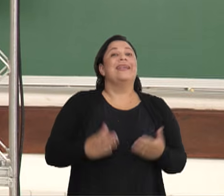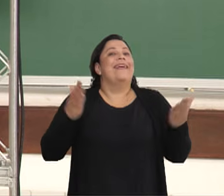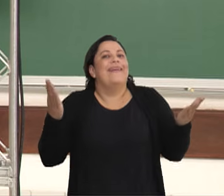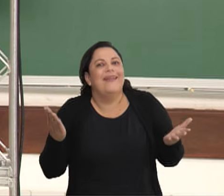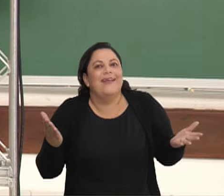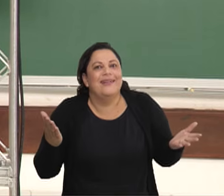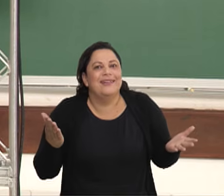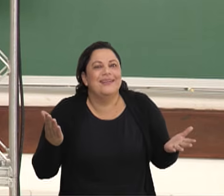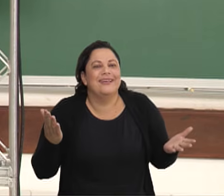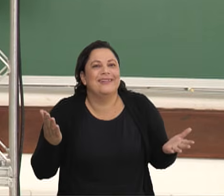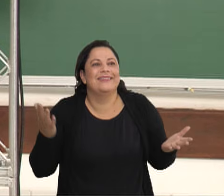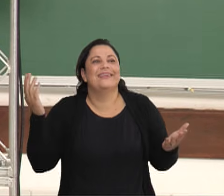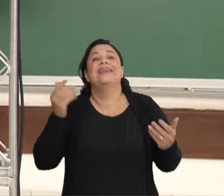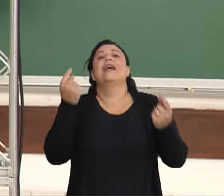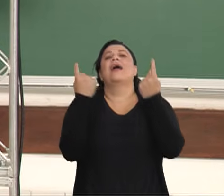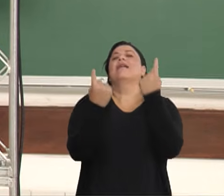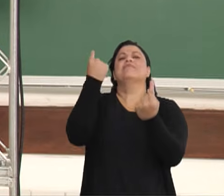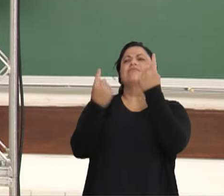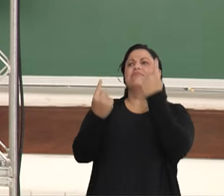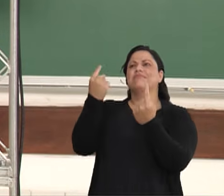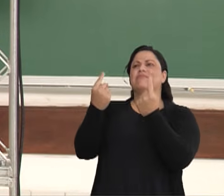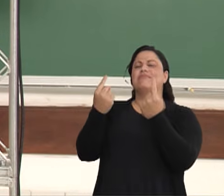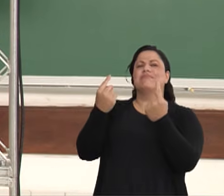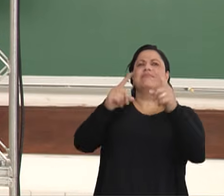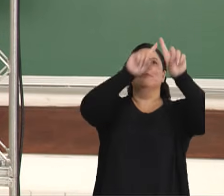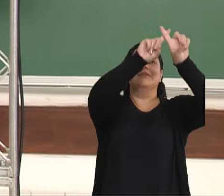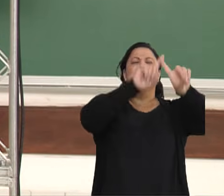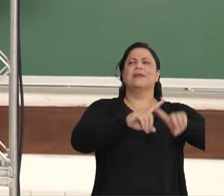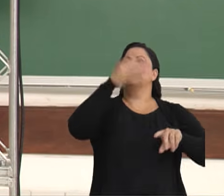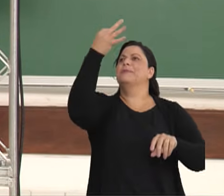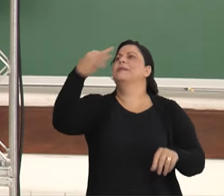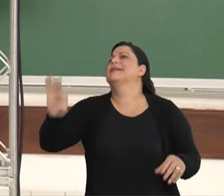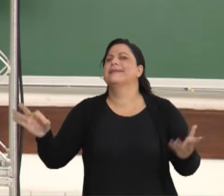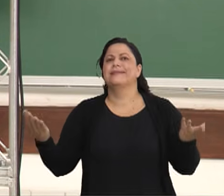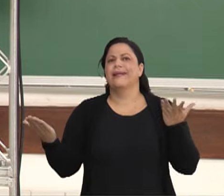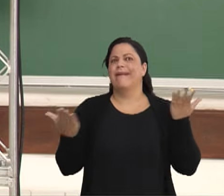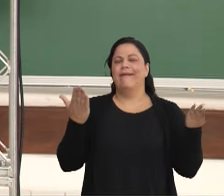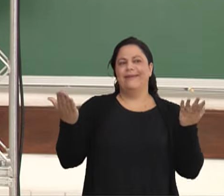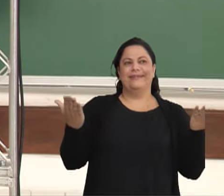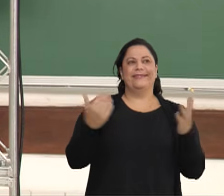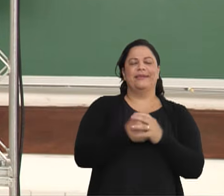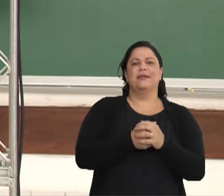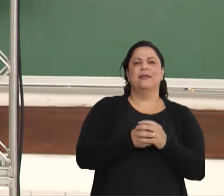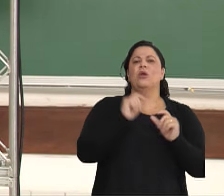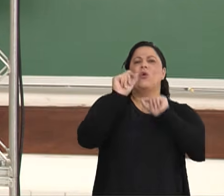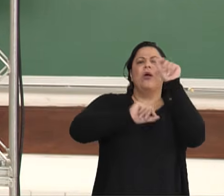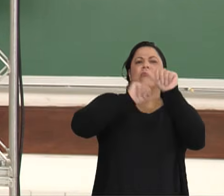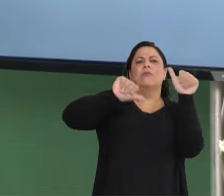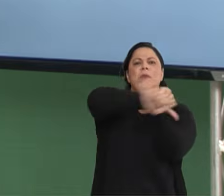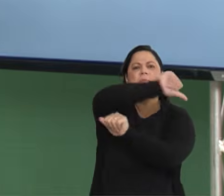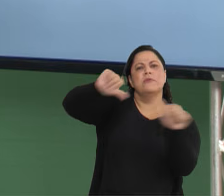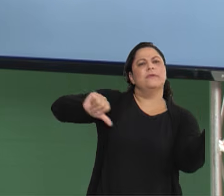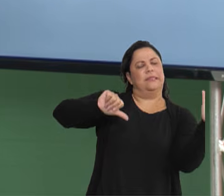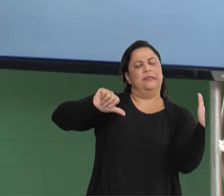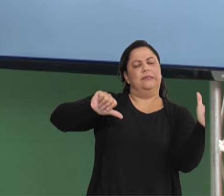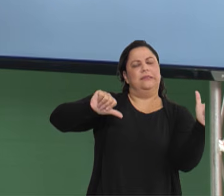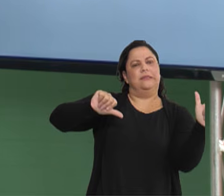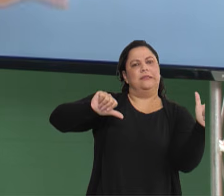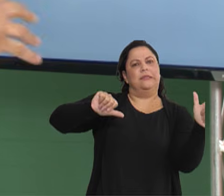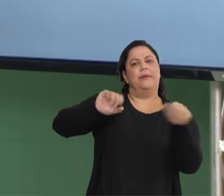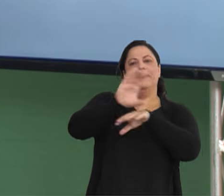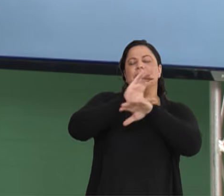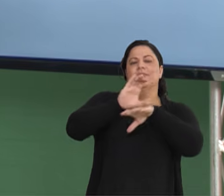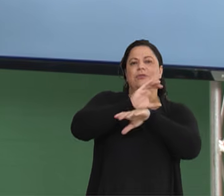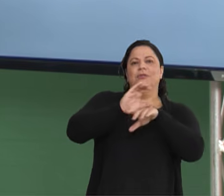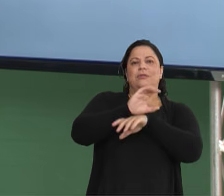E aí, qual dessas alternativas aqui apresenta uma mudança estabelecida pela Constituição de 34? Só